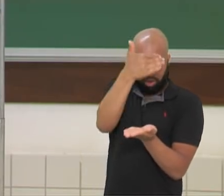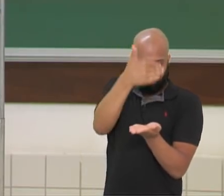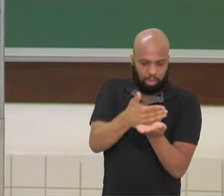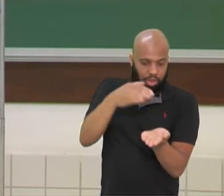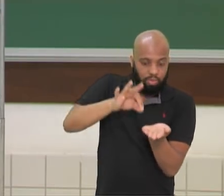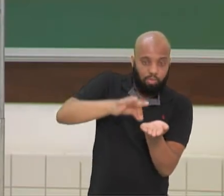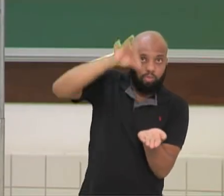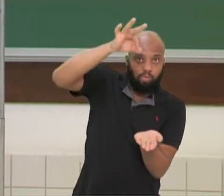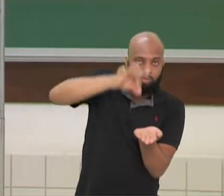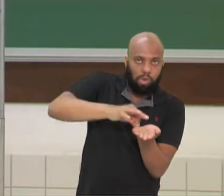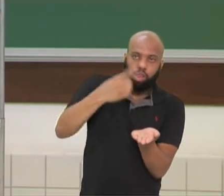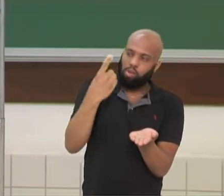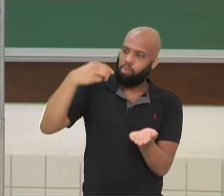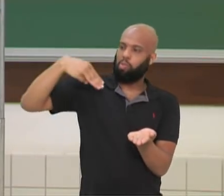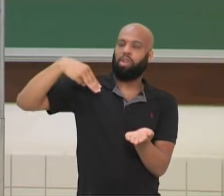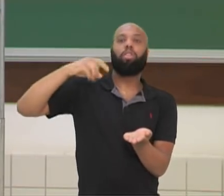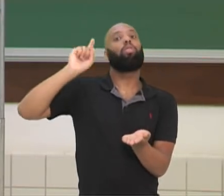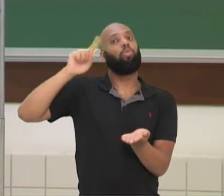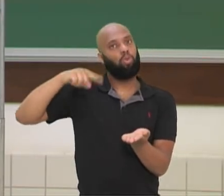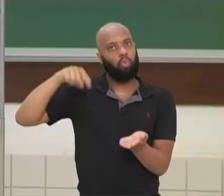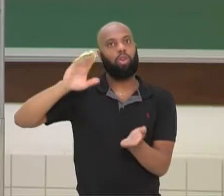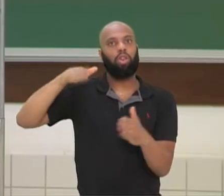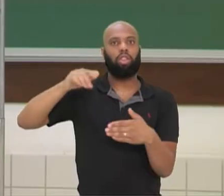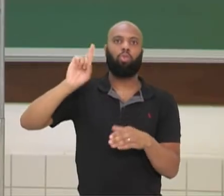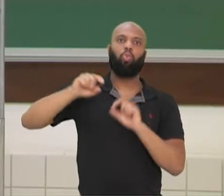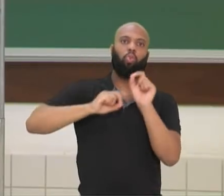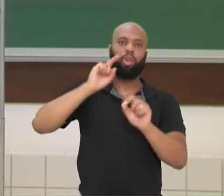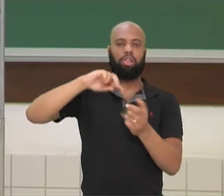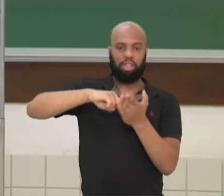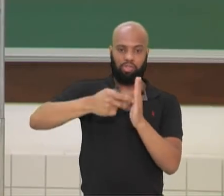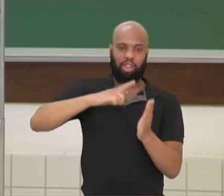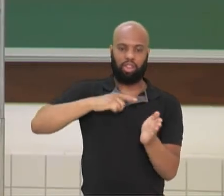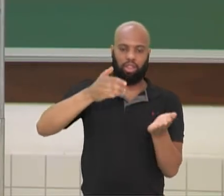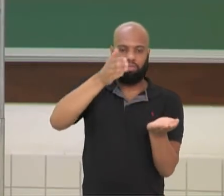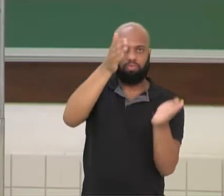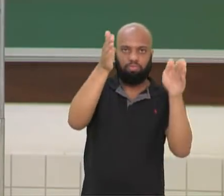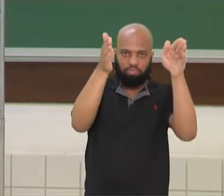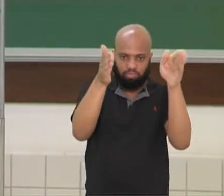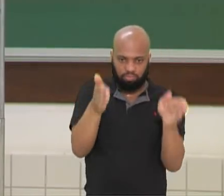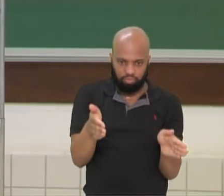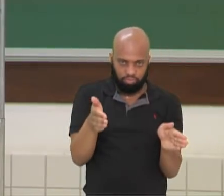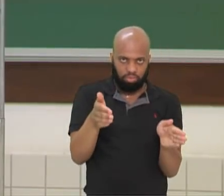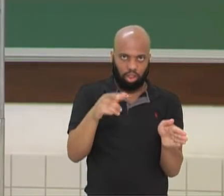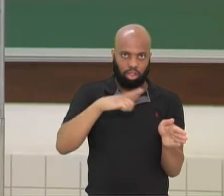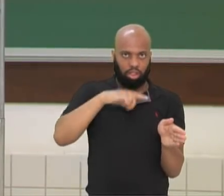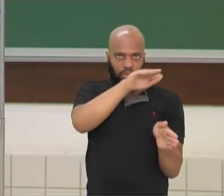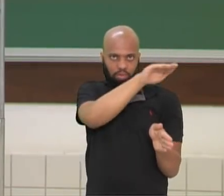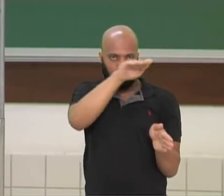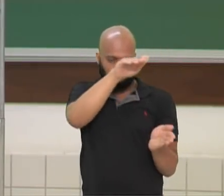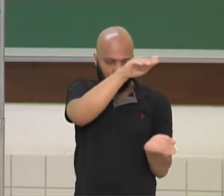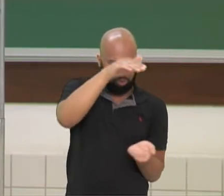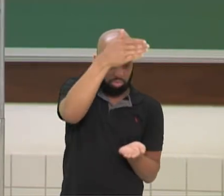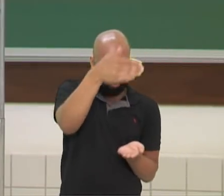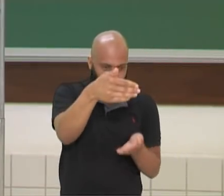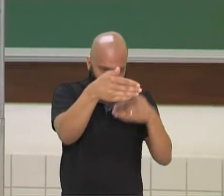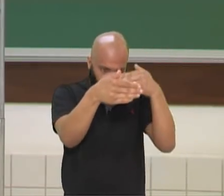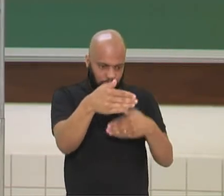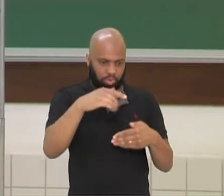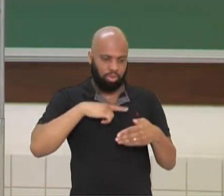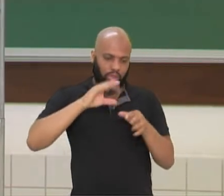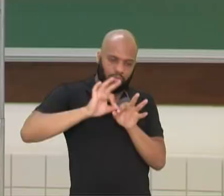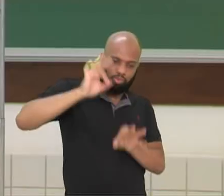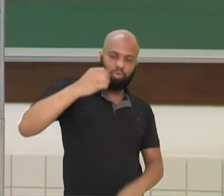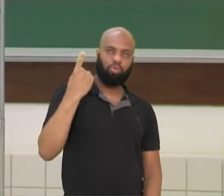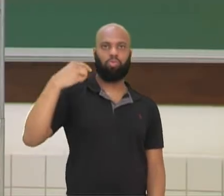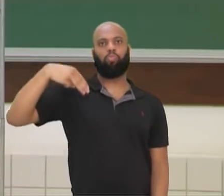aqui. Então, 1 metro cúbico é um cubo com 1 metro de aresta. Assim, assim e de profundidade. Certo?